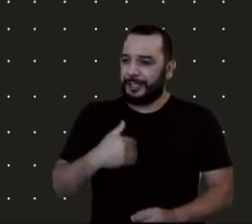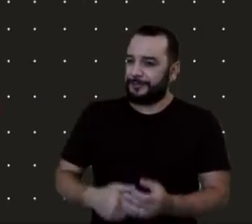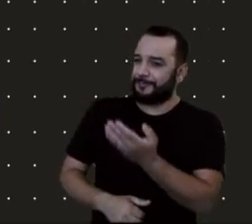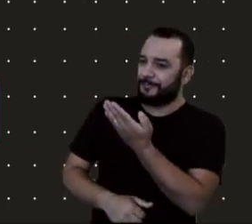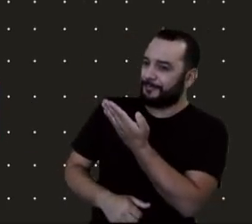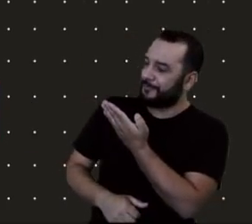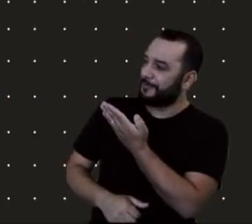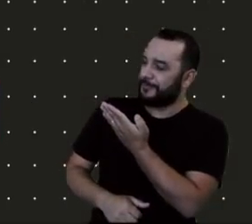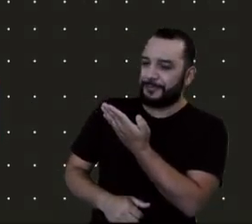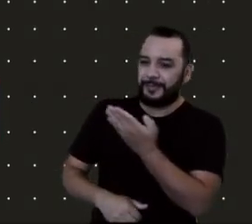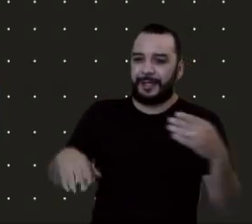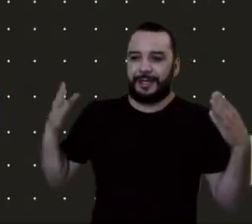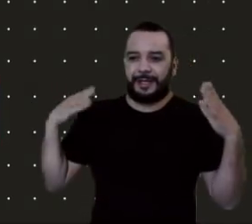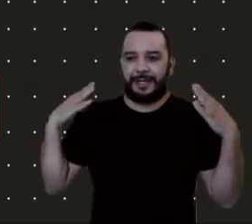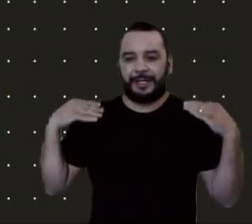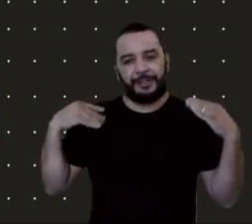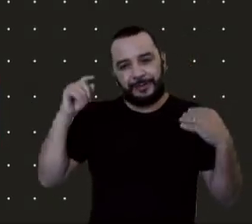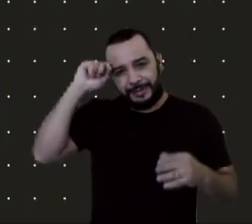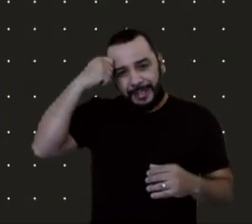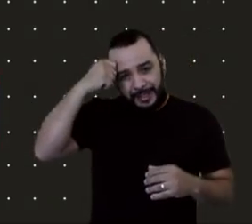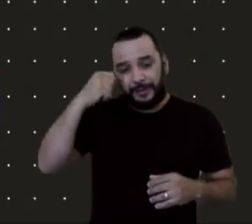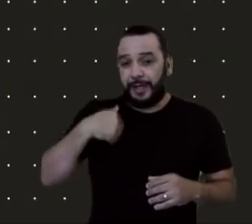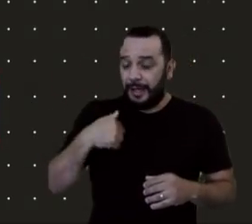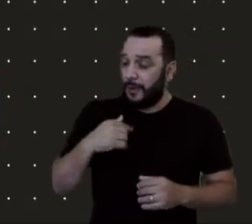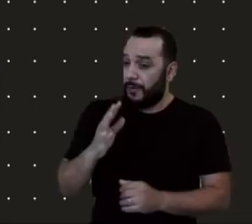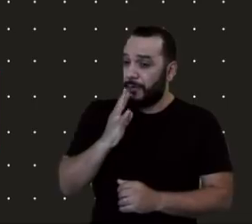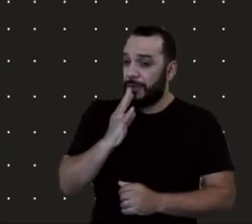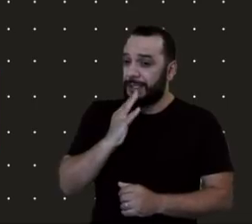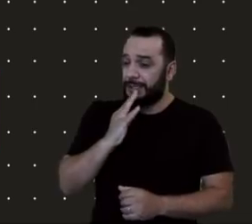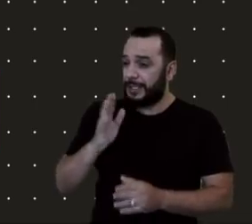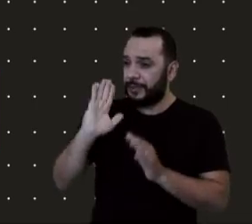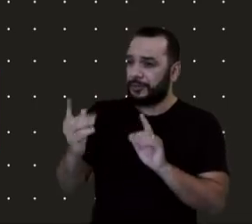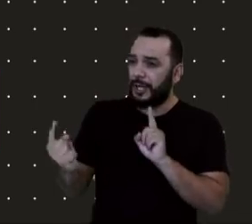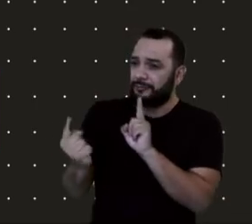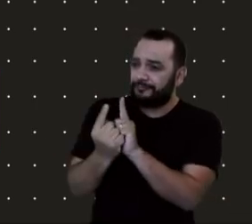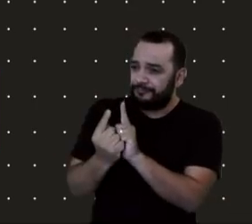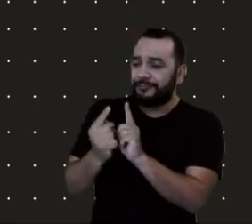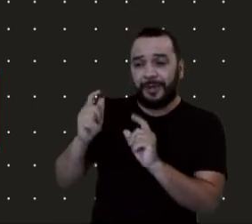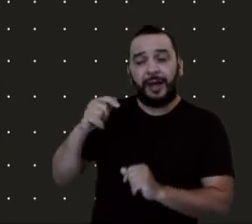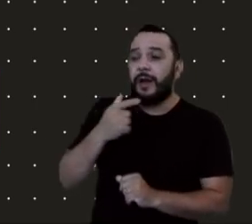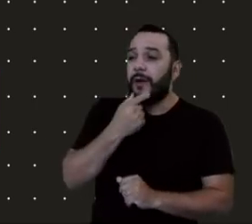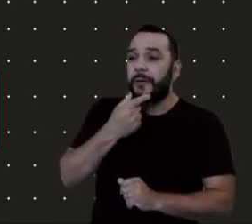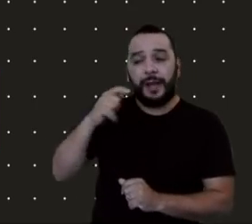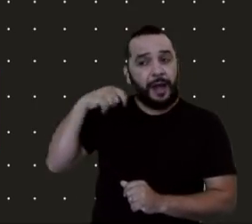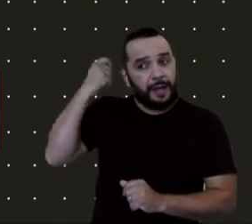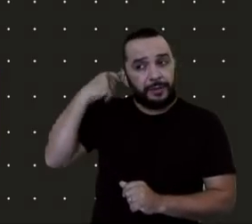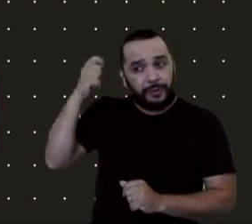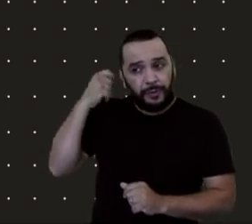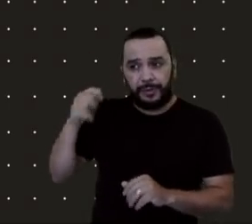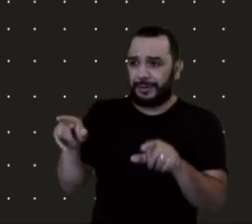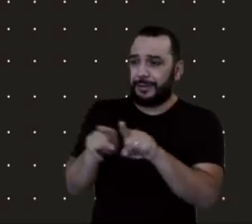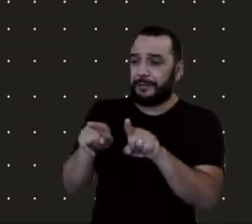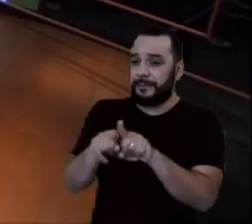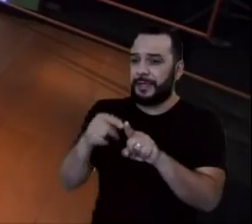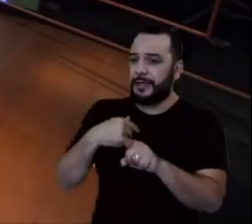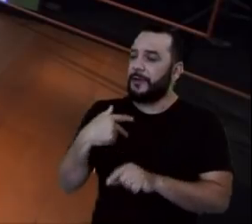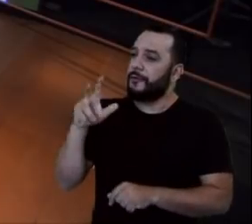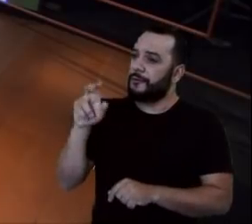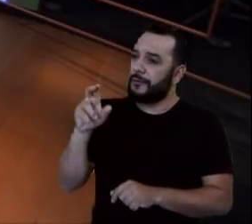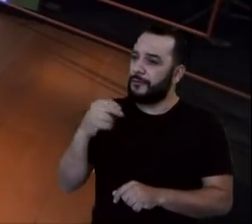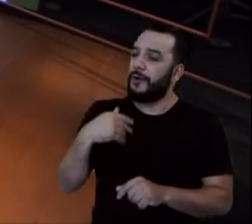anos, e foi quando ela conheceu o Nelson Rodrigues. E aí, diante desse conhecimento minha avó